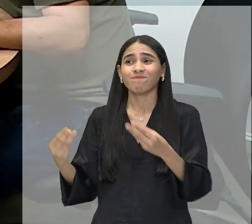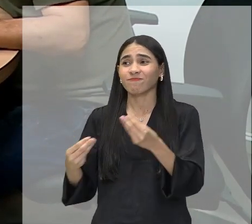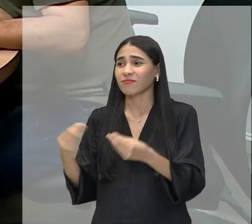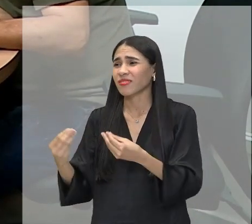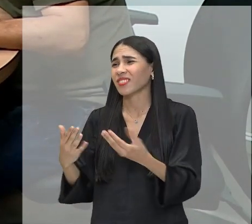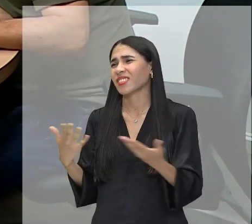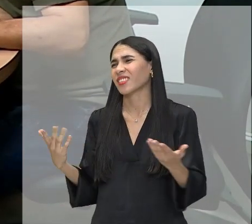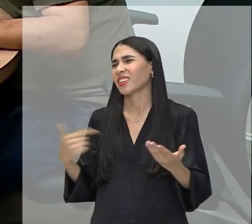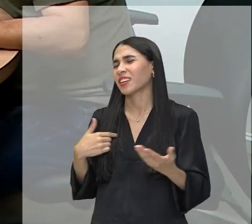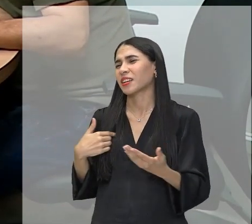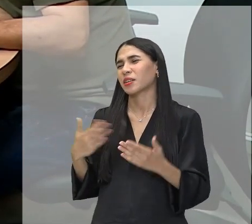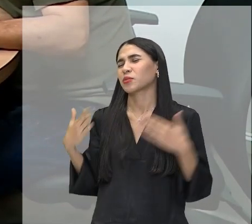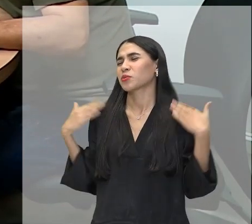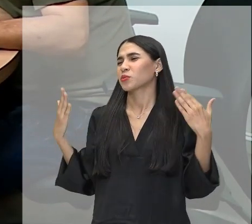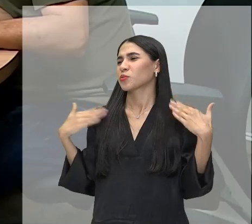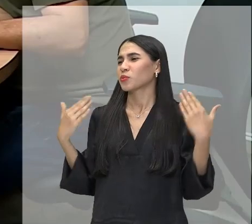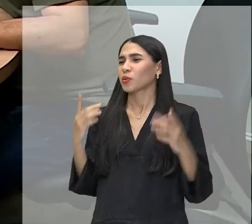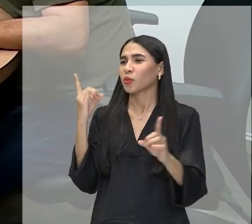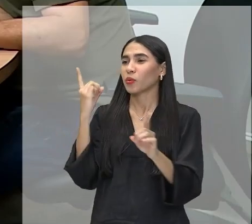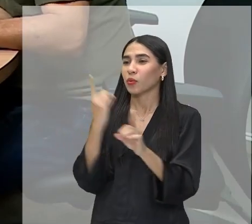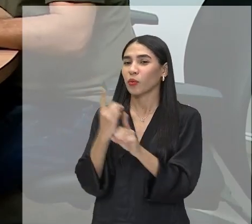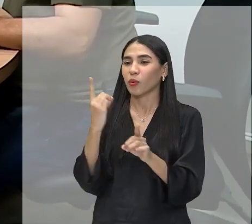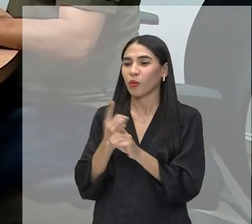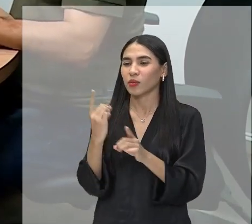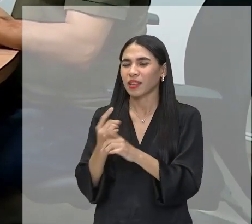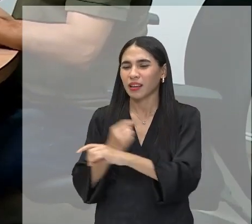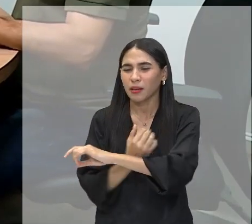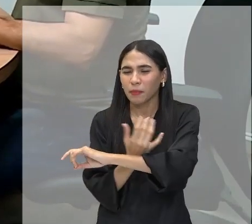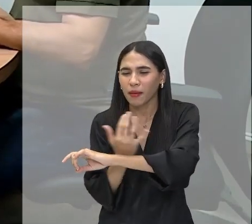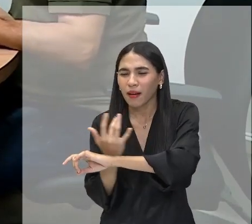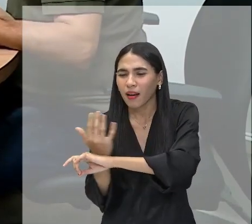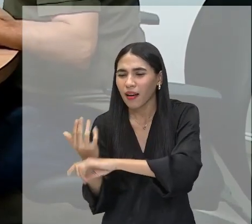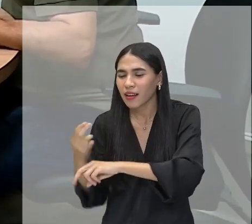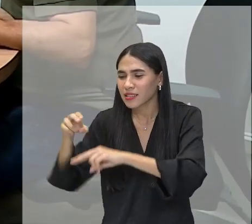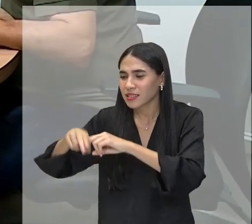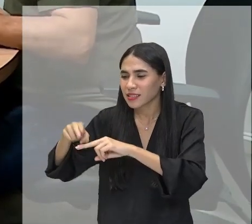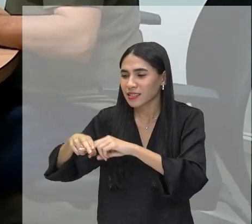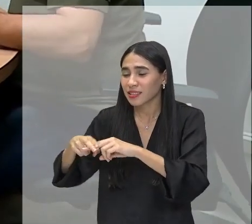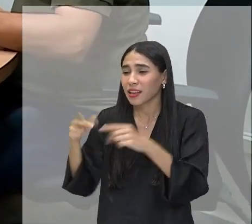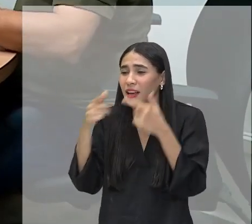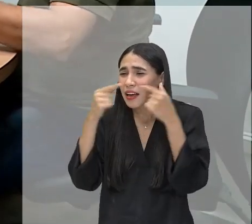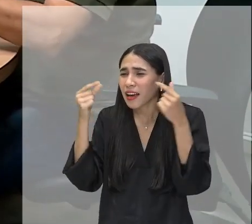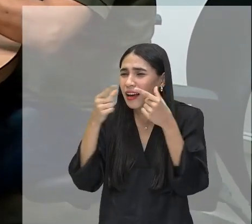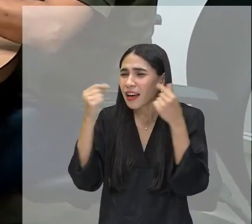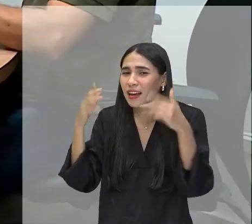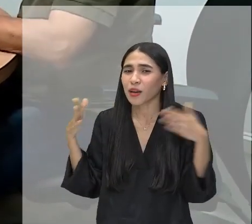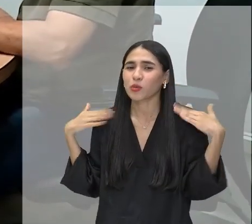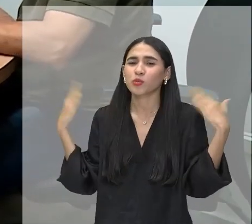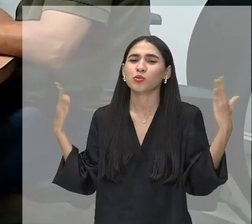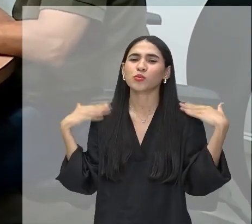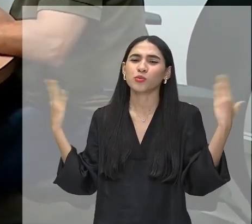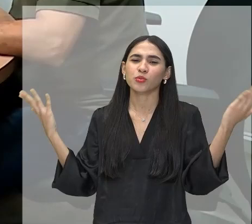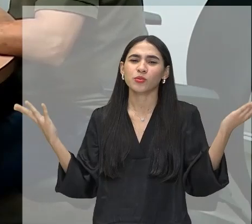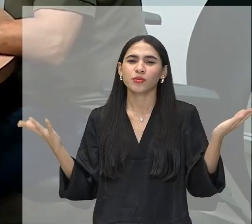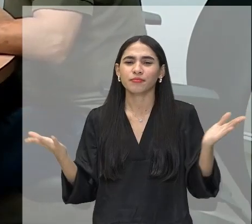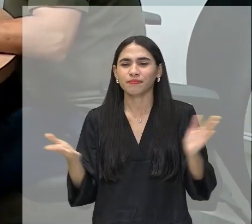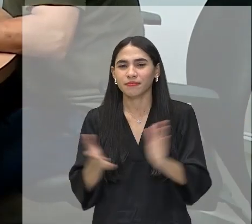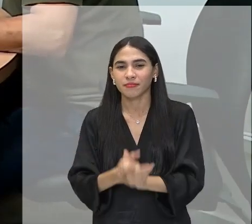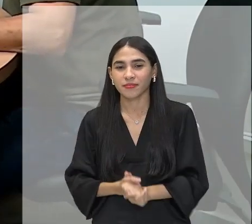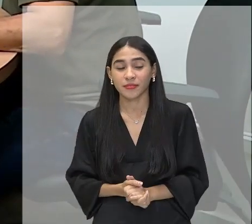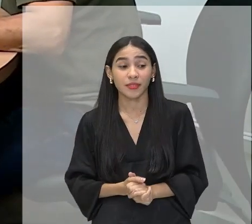Ai, mano, foi só um susto. Encontraram ela na moita do quintal. Essa gata pega cada susto na gente.